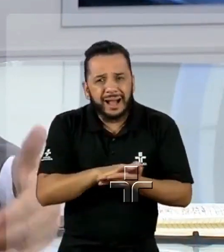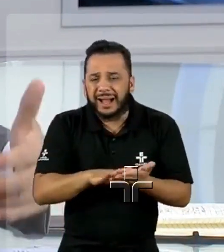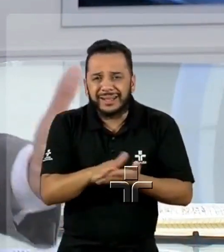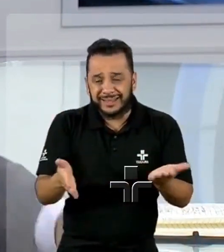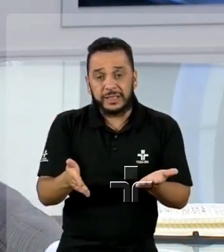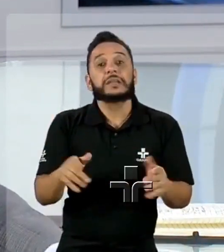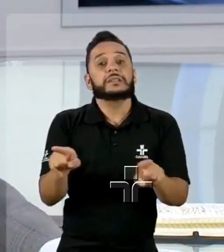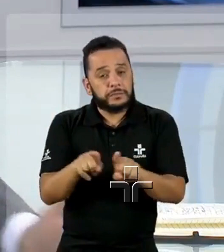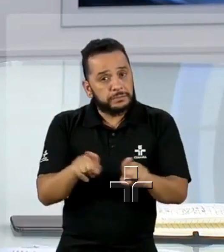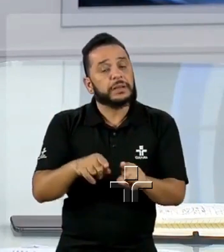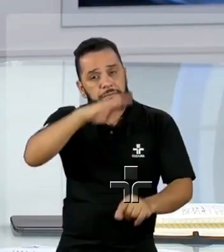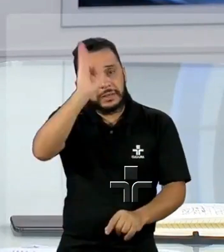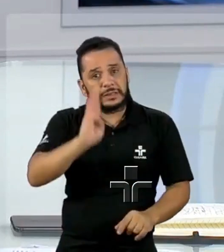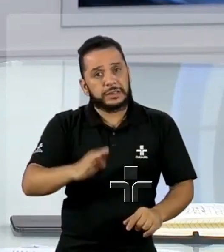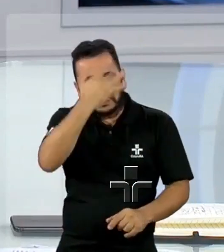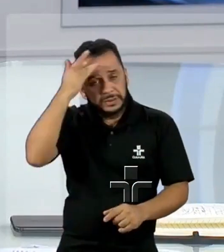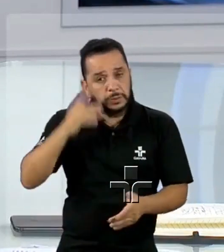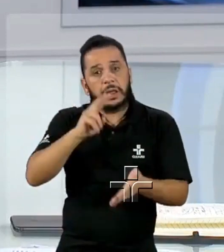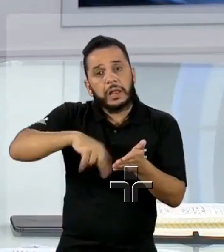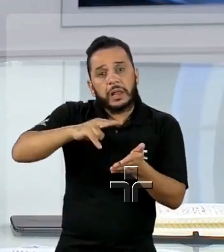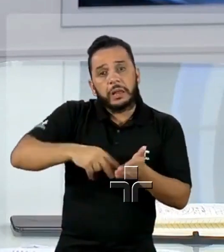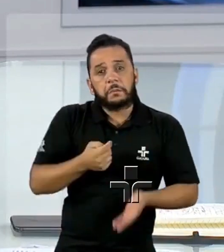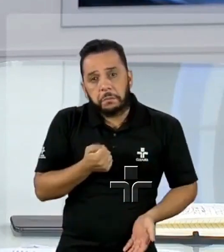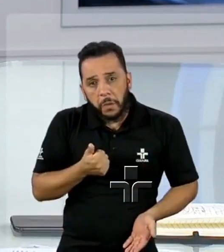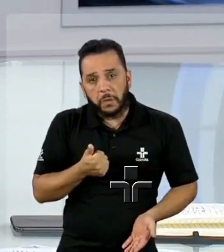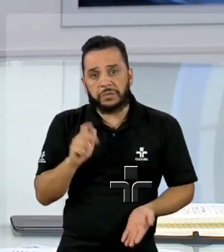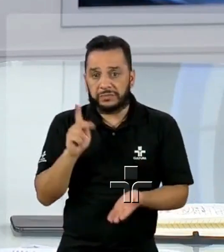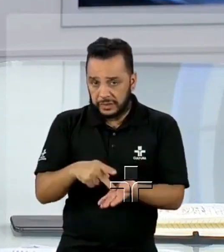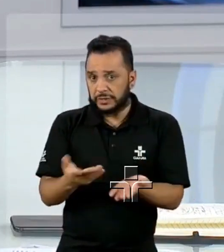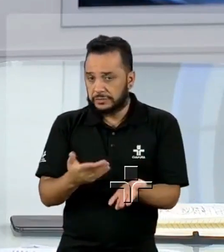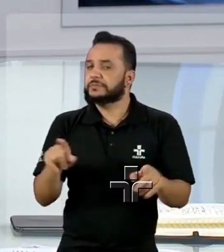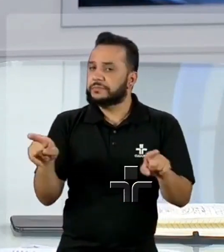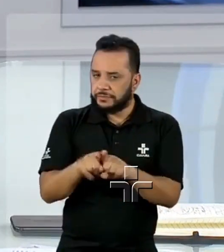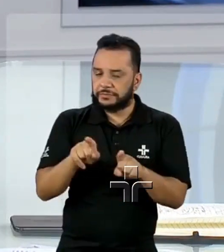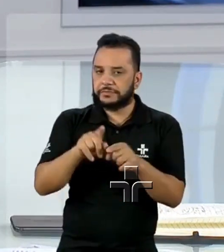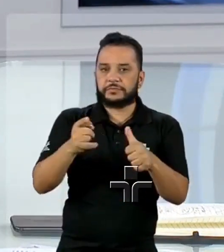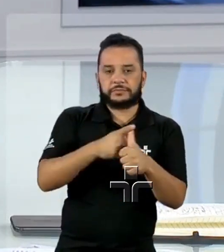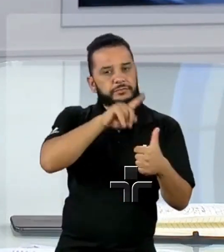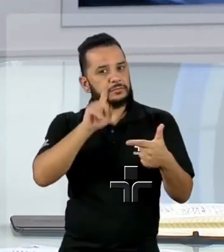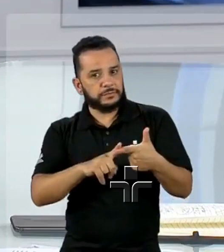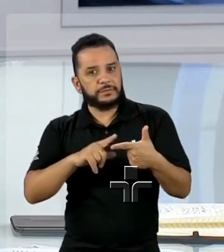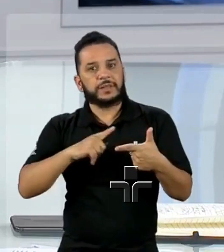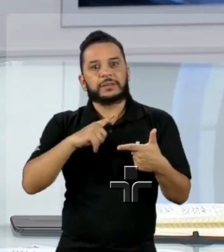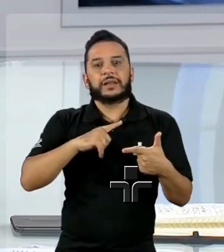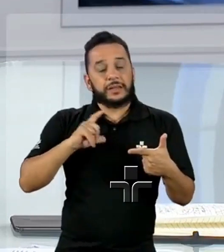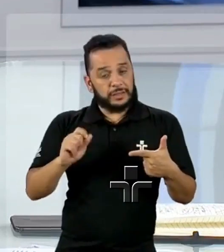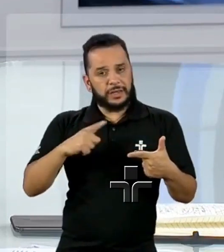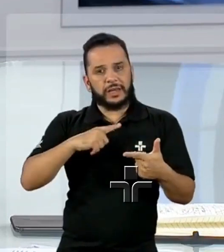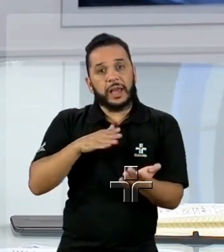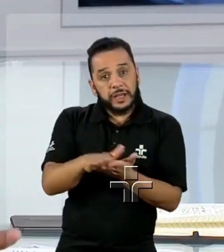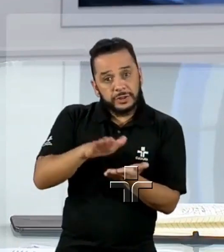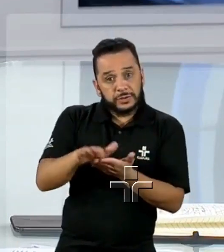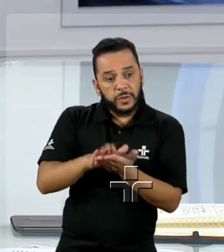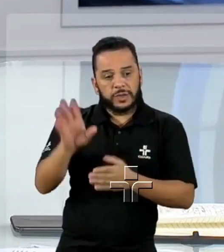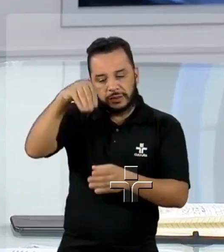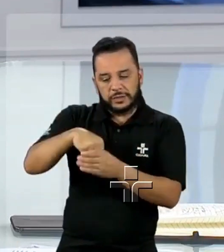não ler tanto. A outra, eu vejo na direção das editoras universitárias, né? Eu sou reitor da Unesp, nós